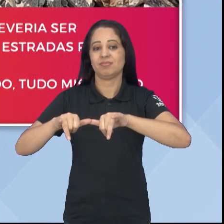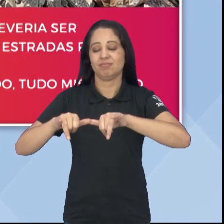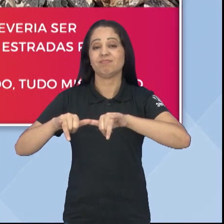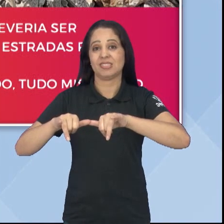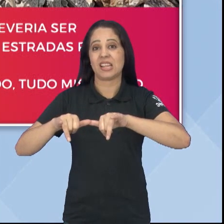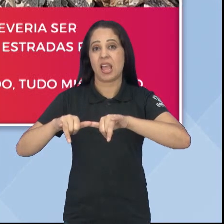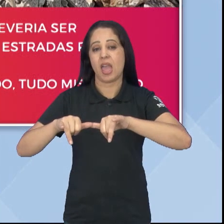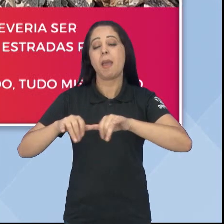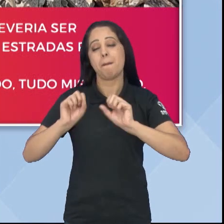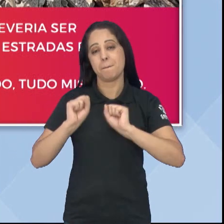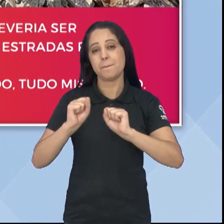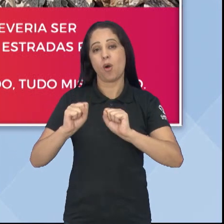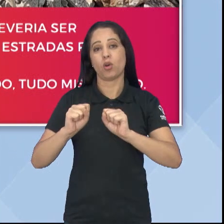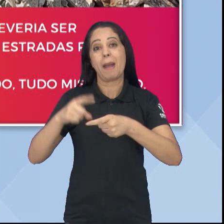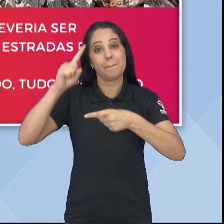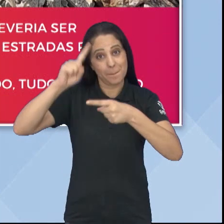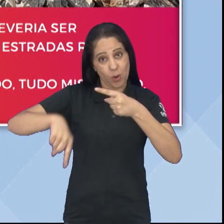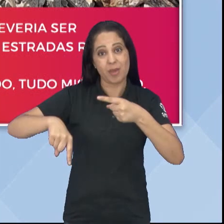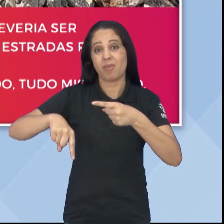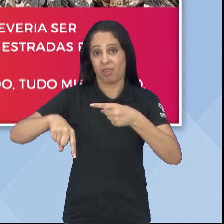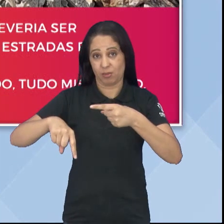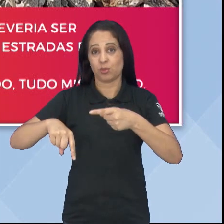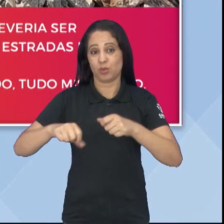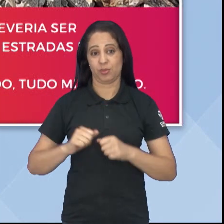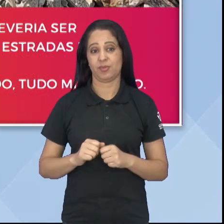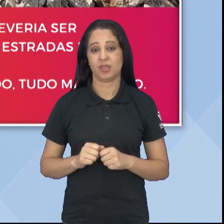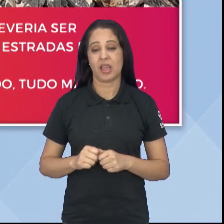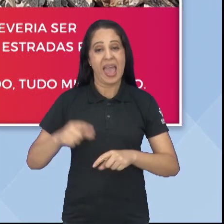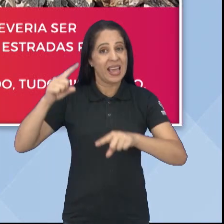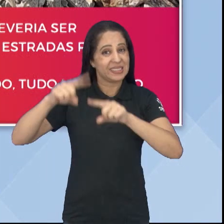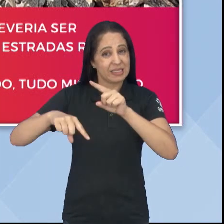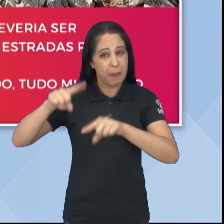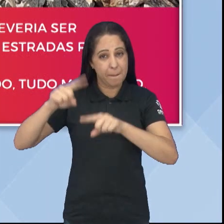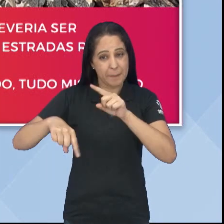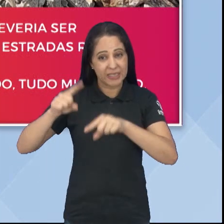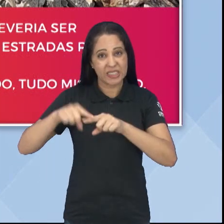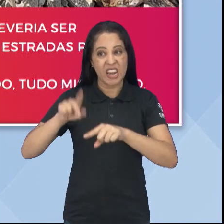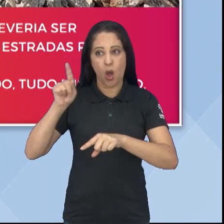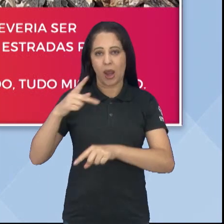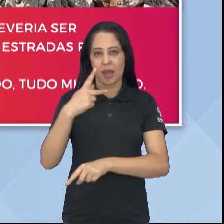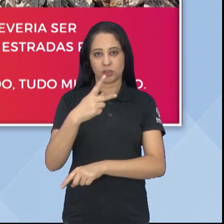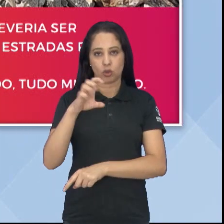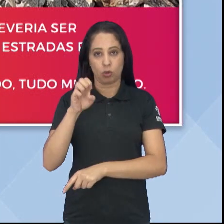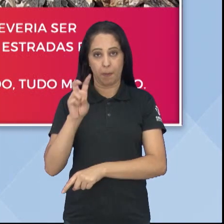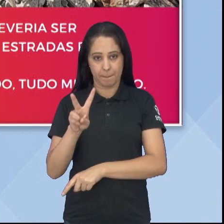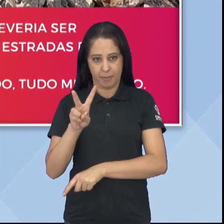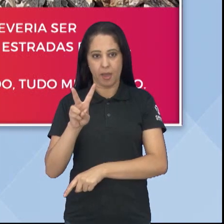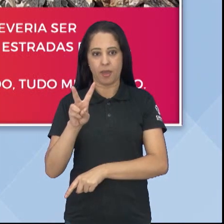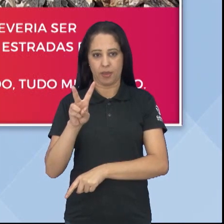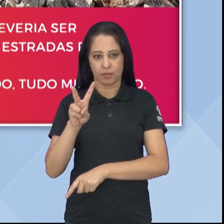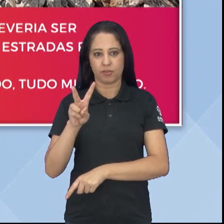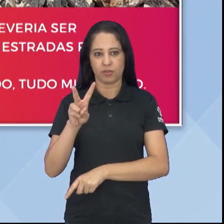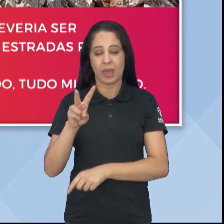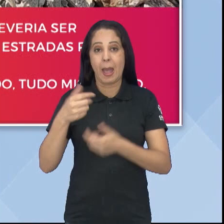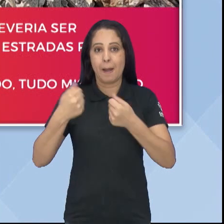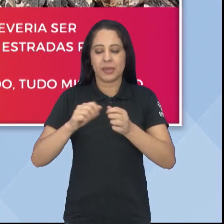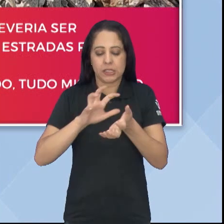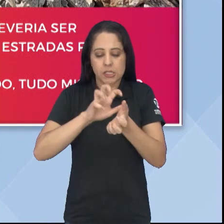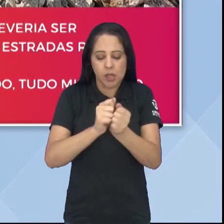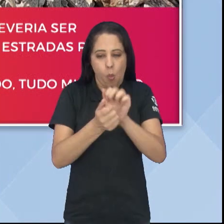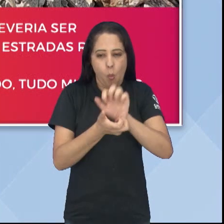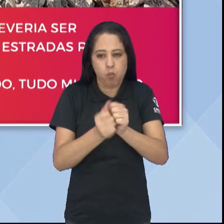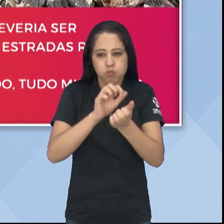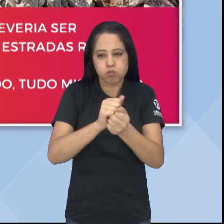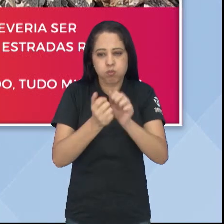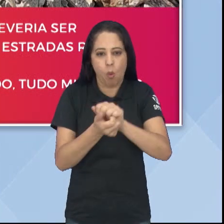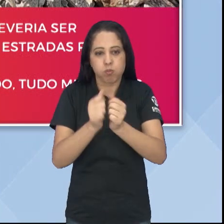ele contamina e ele é proibido o amianto. Este material chega aos PEVs, que chega nos PEVs, deveria ser triturado,